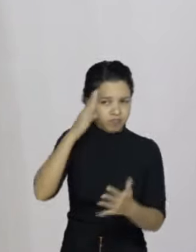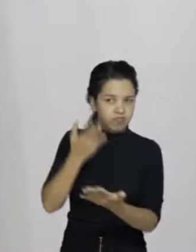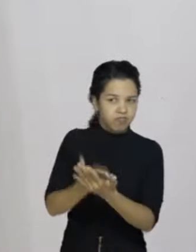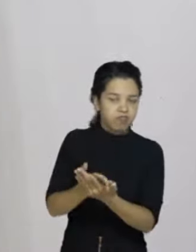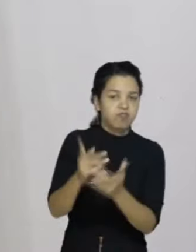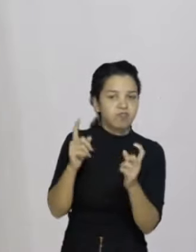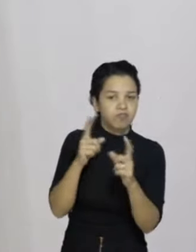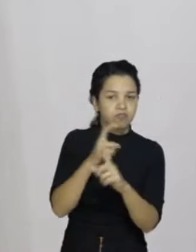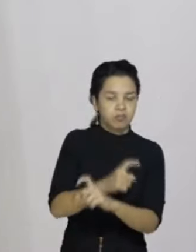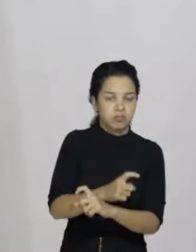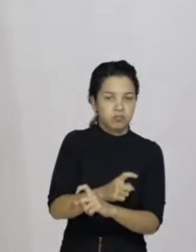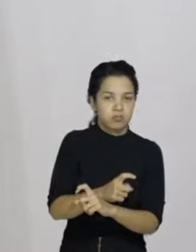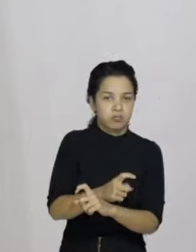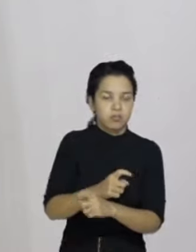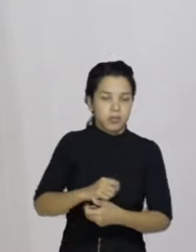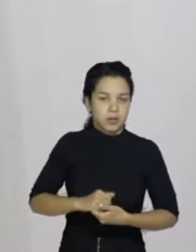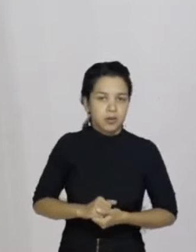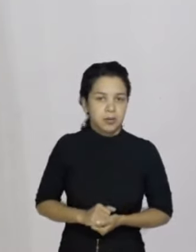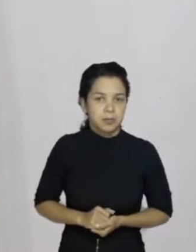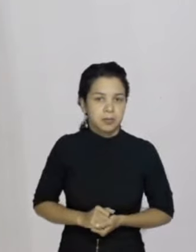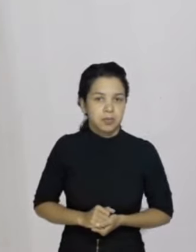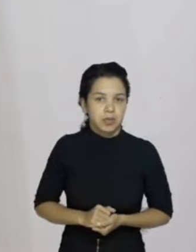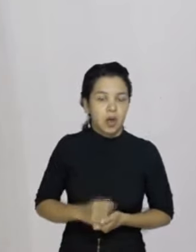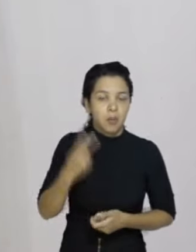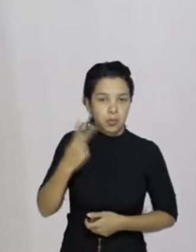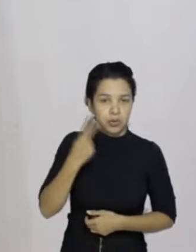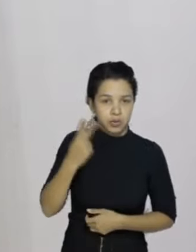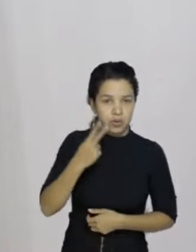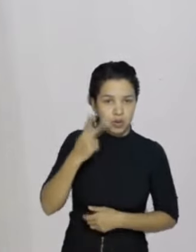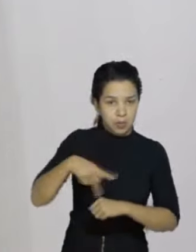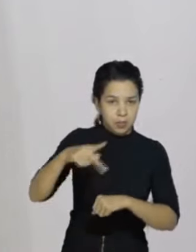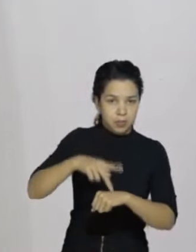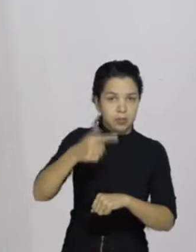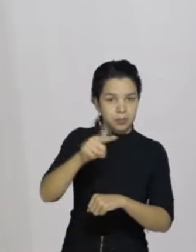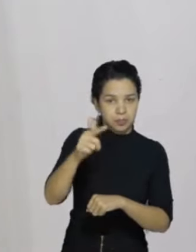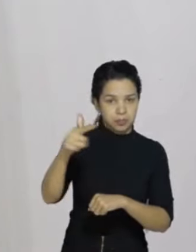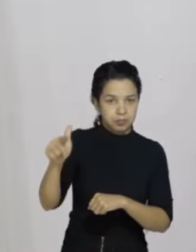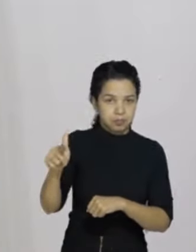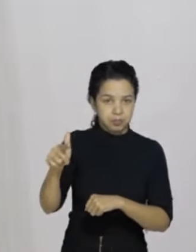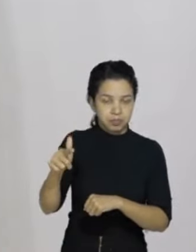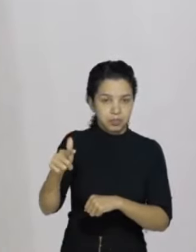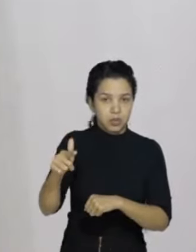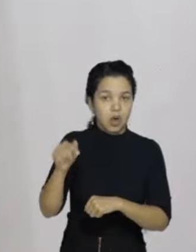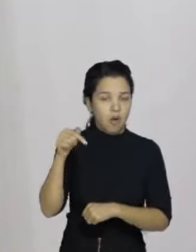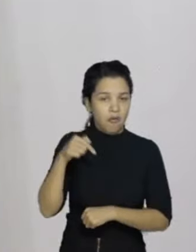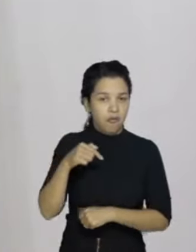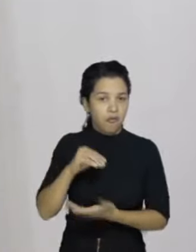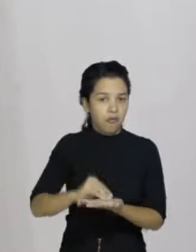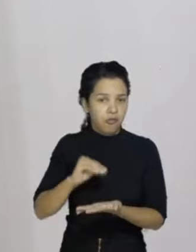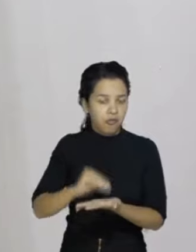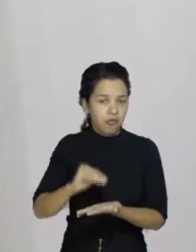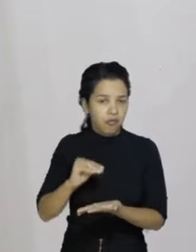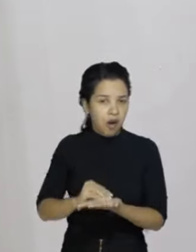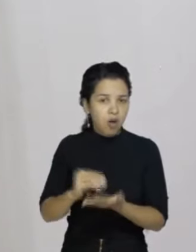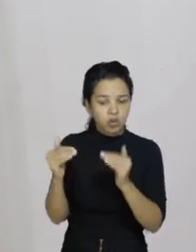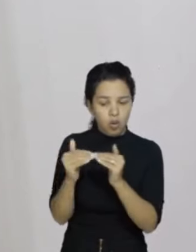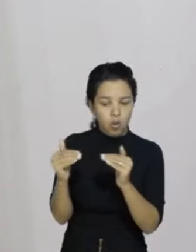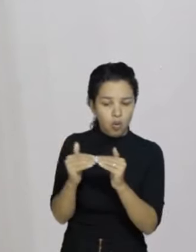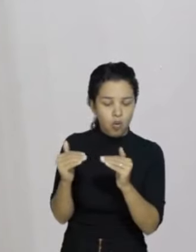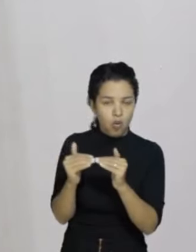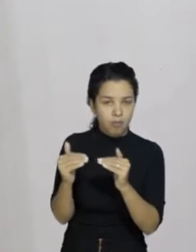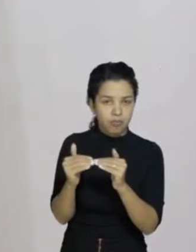na política internacional temos acompanhado uma falta de coerência Lula quer ser